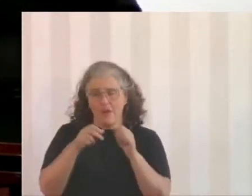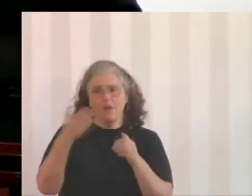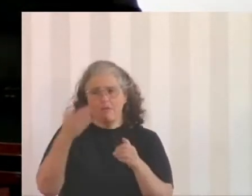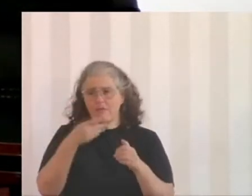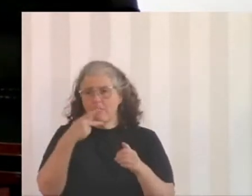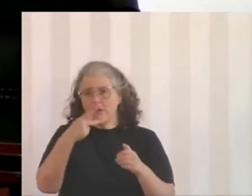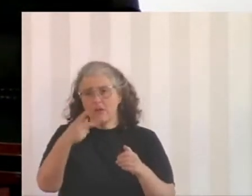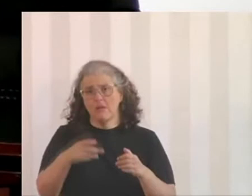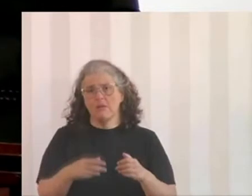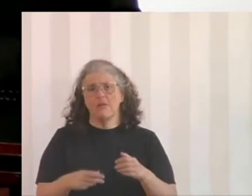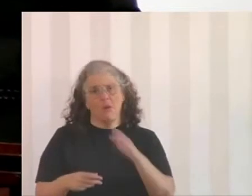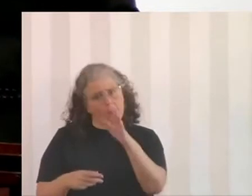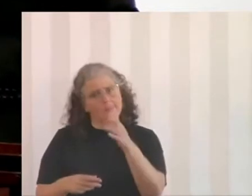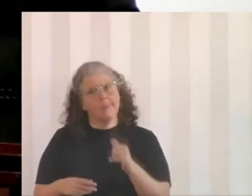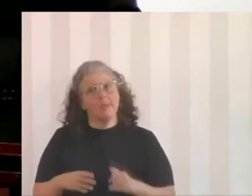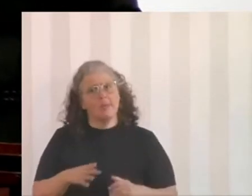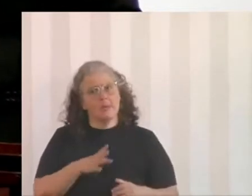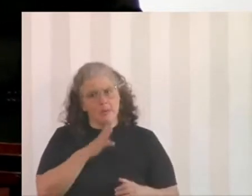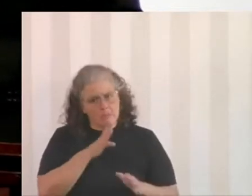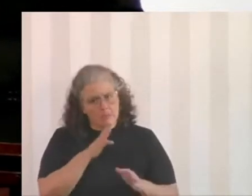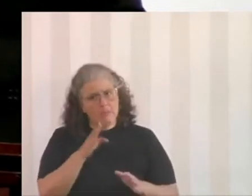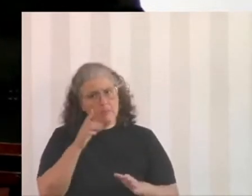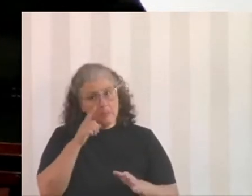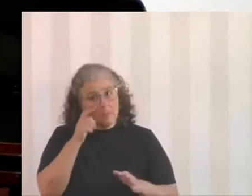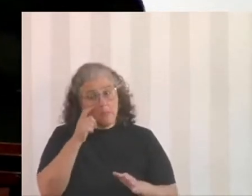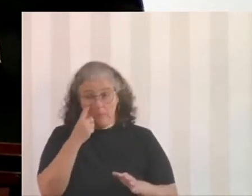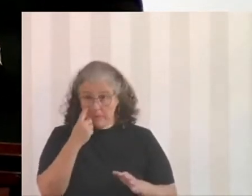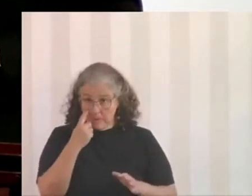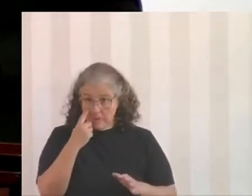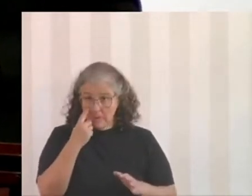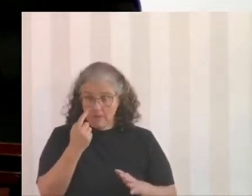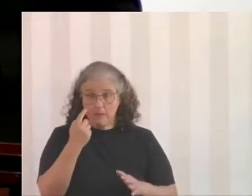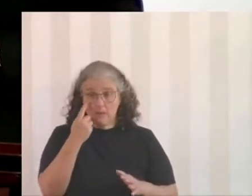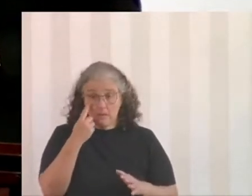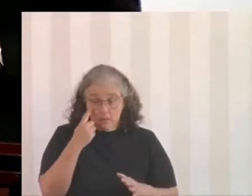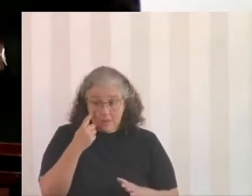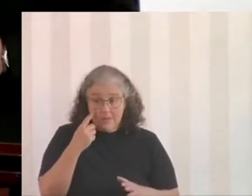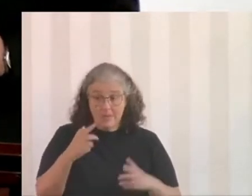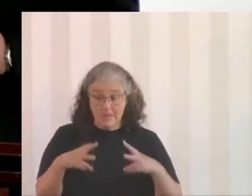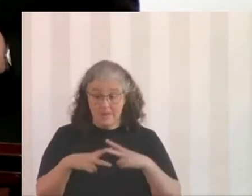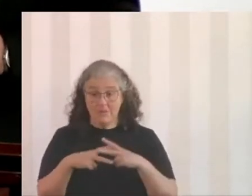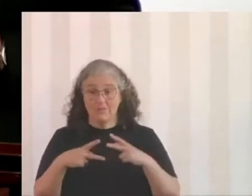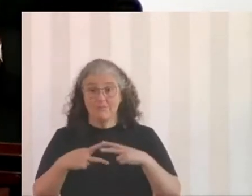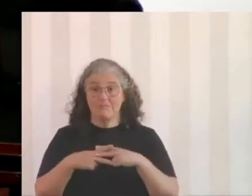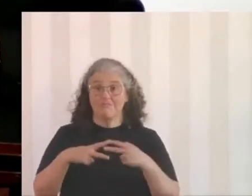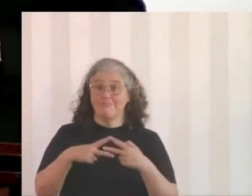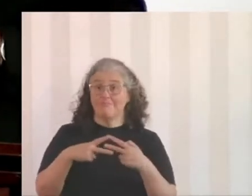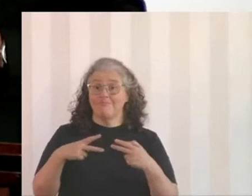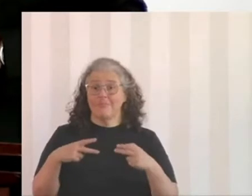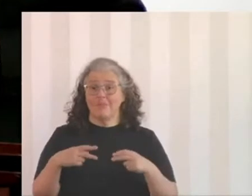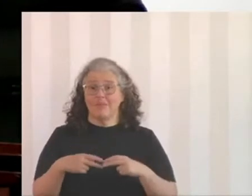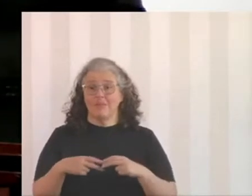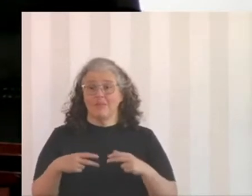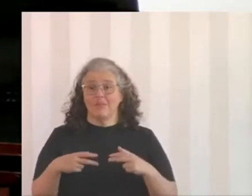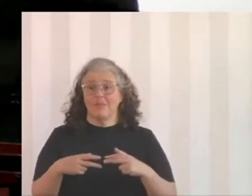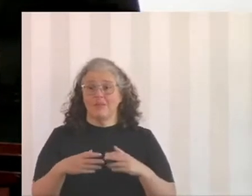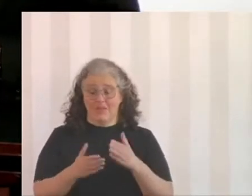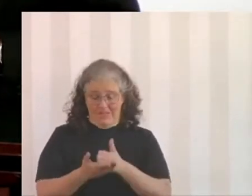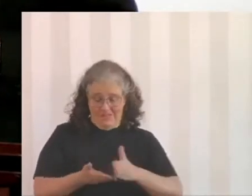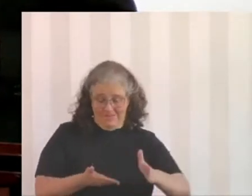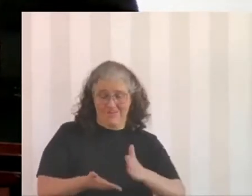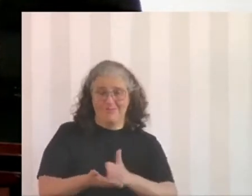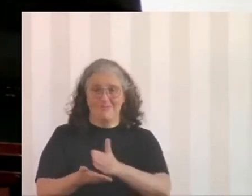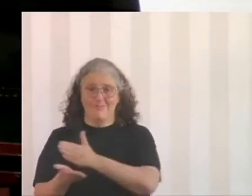com o partidarismo, com a vanglória, tome cuidado com isso, porque eu já estou sabendo que coisas assim